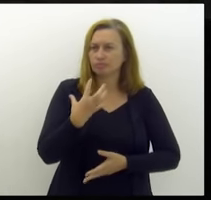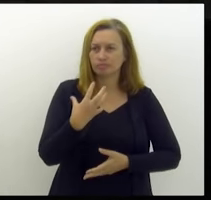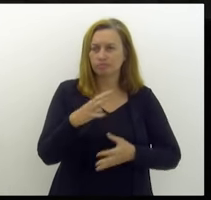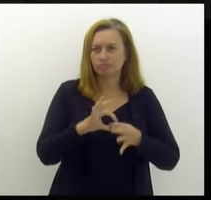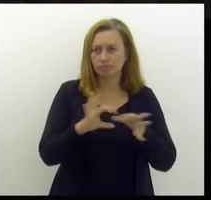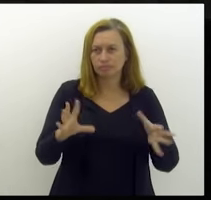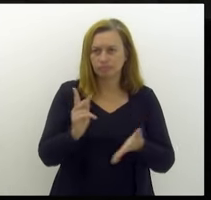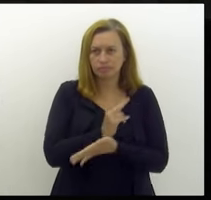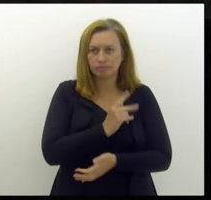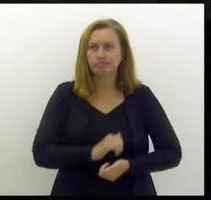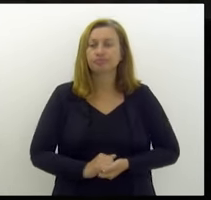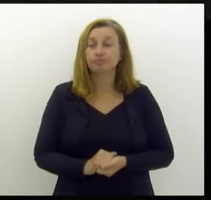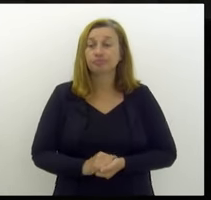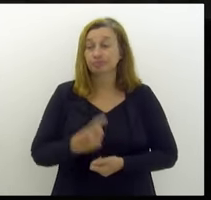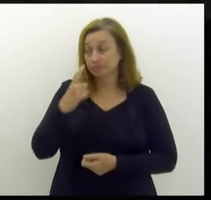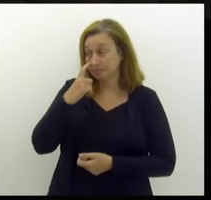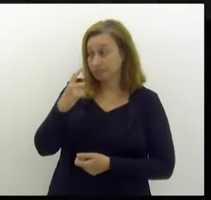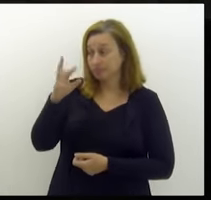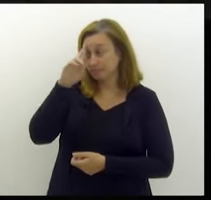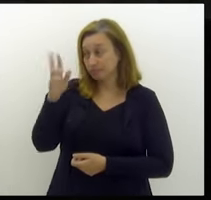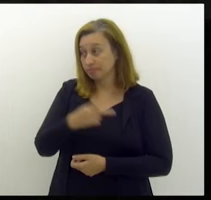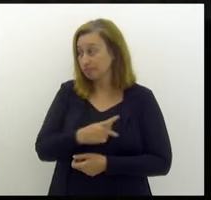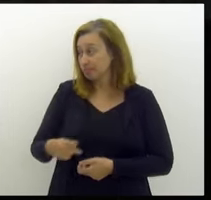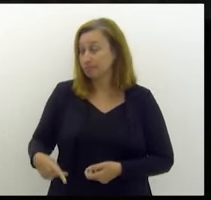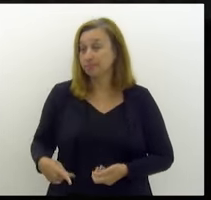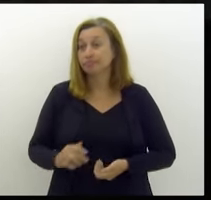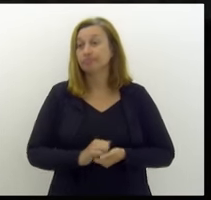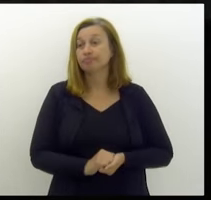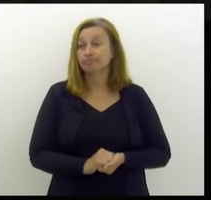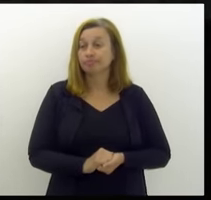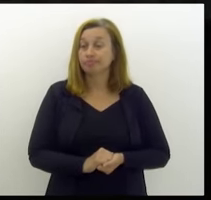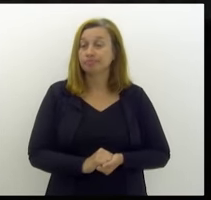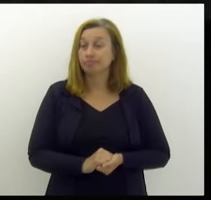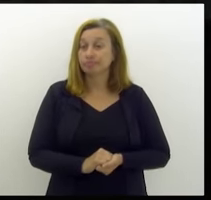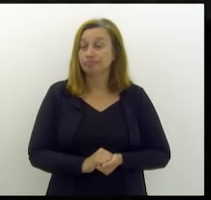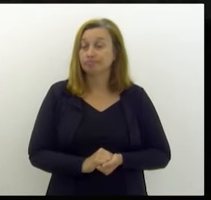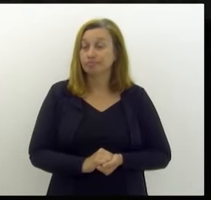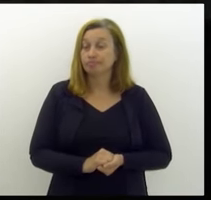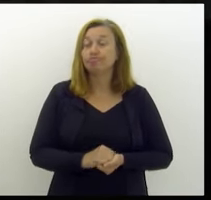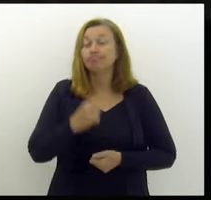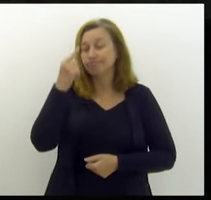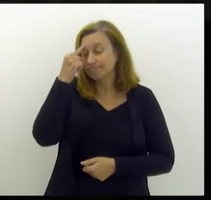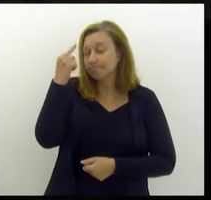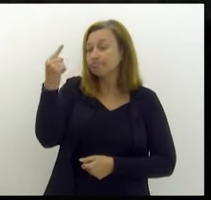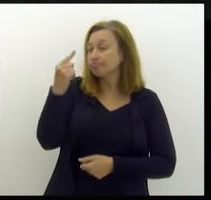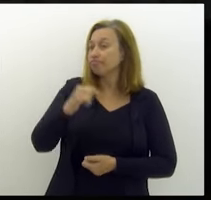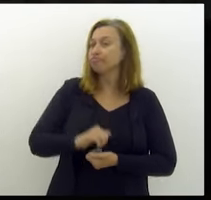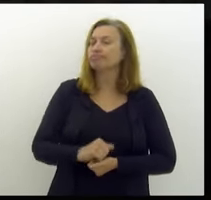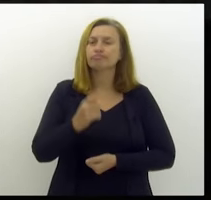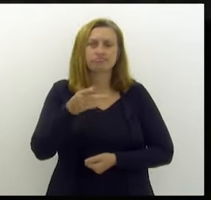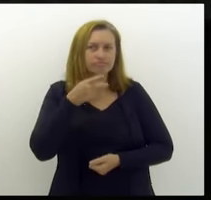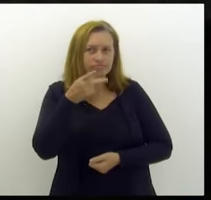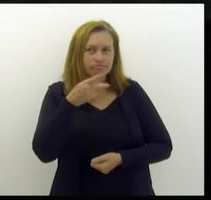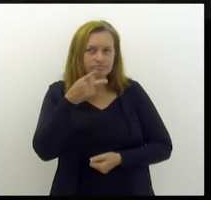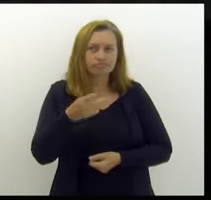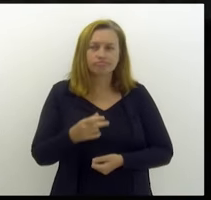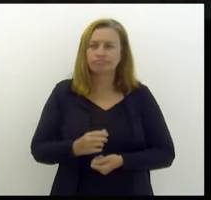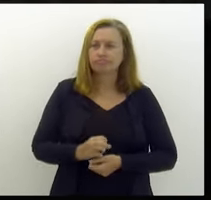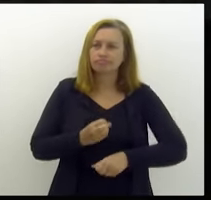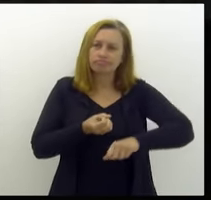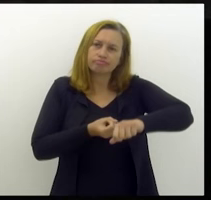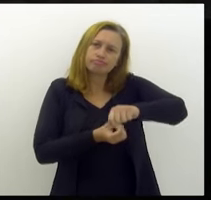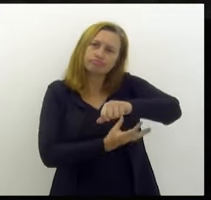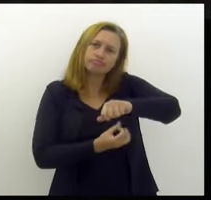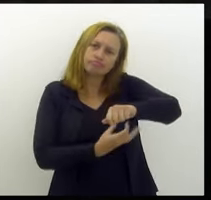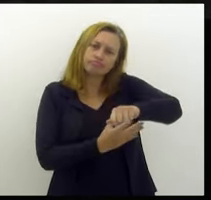aconteça e olha presidenta para ter termos uma ideia do que nós estamos falando sobre esse fundo